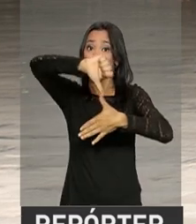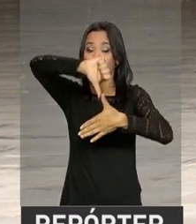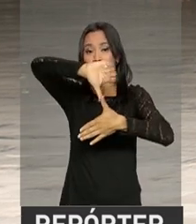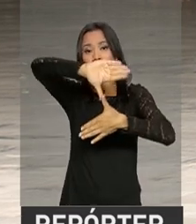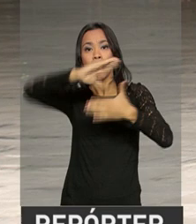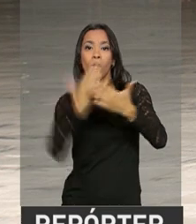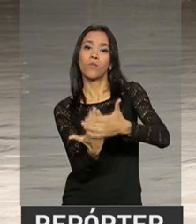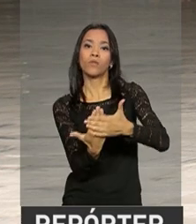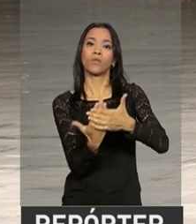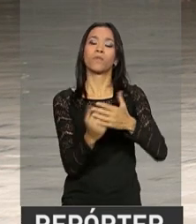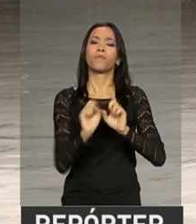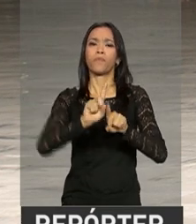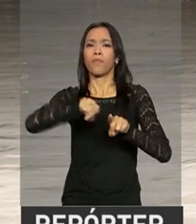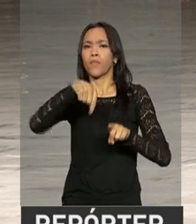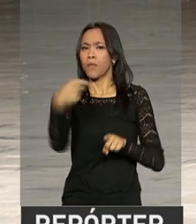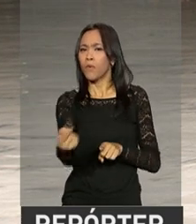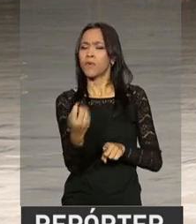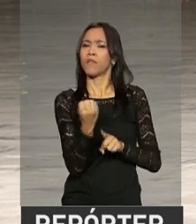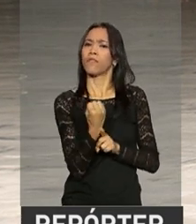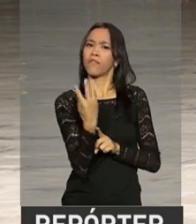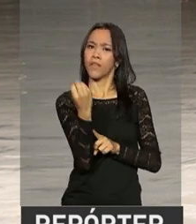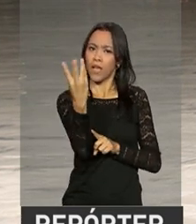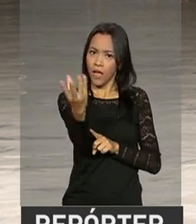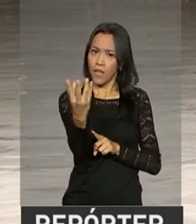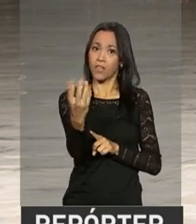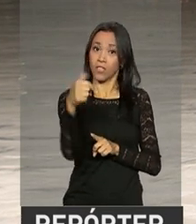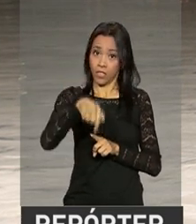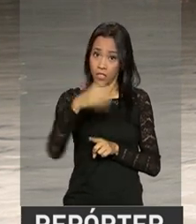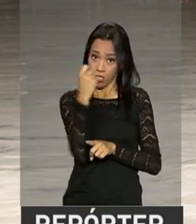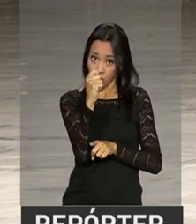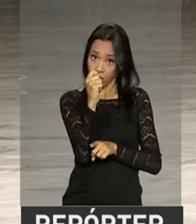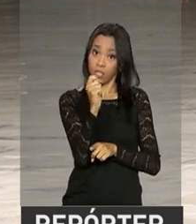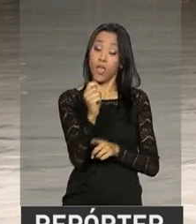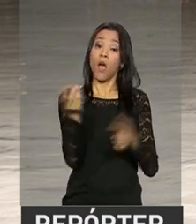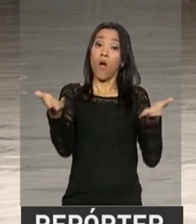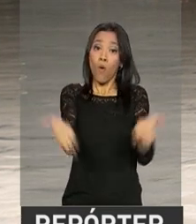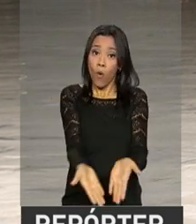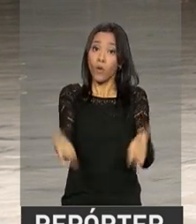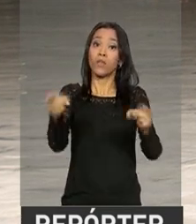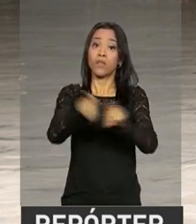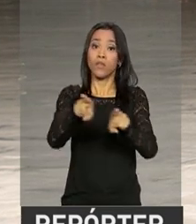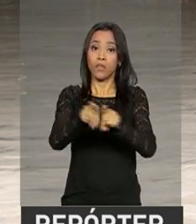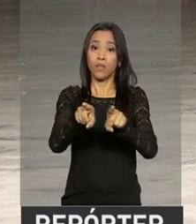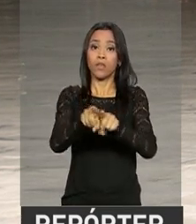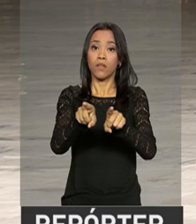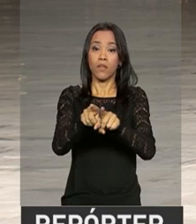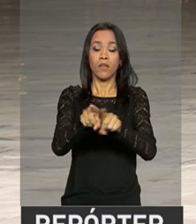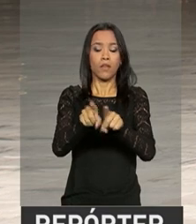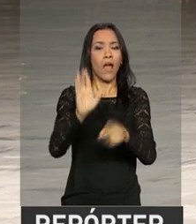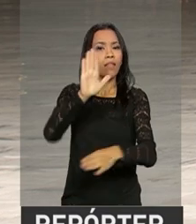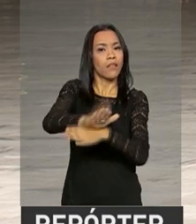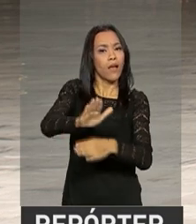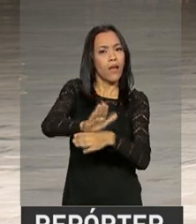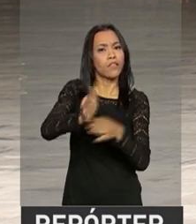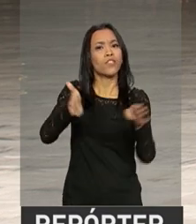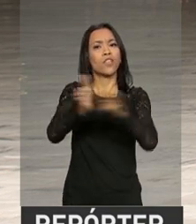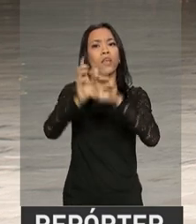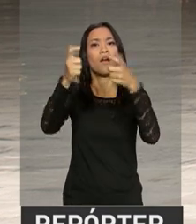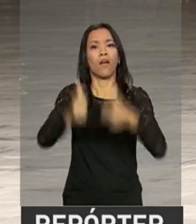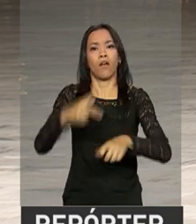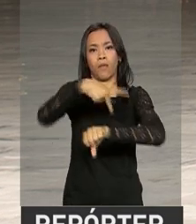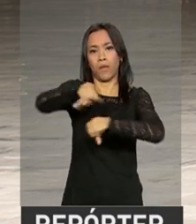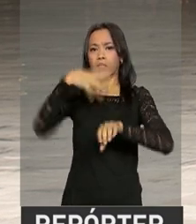etapa Depois dessa viagem a Argentina Michel Temer embarca ainda hoje na parte da tarde para o Paraguai ele